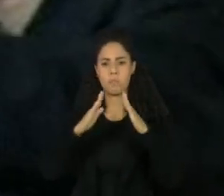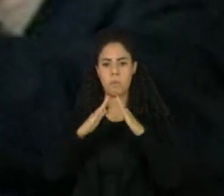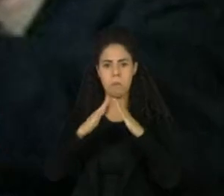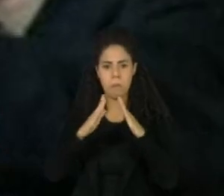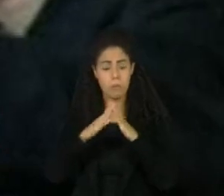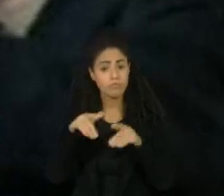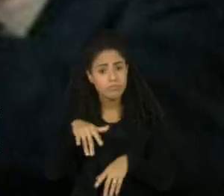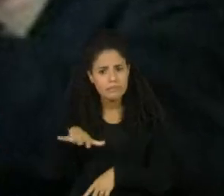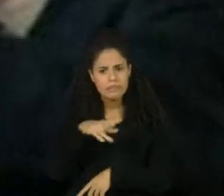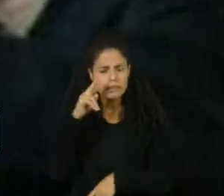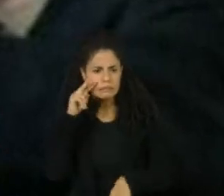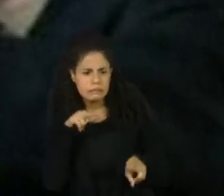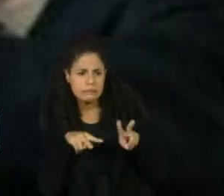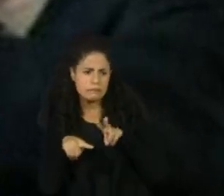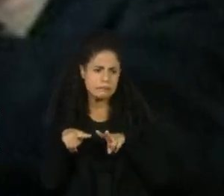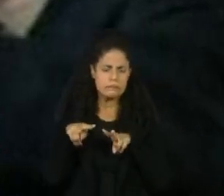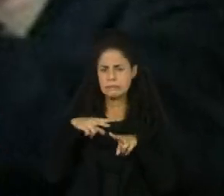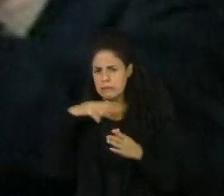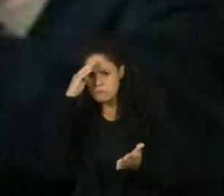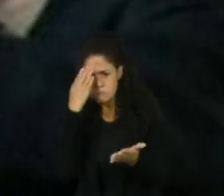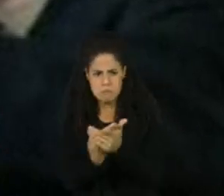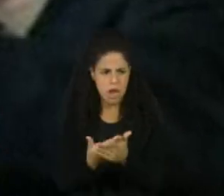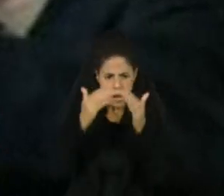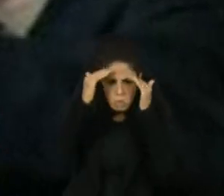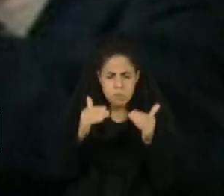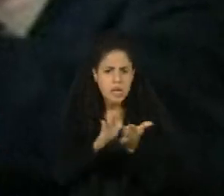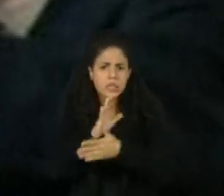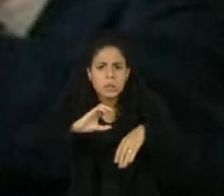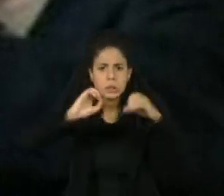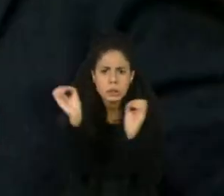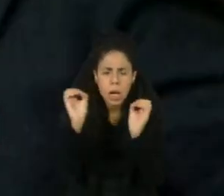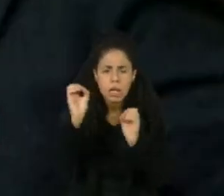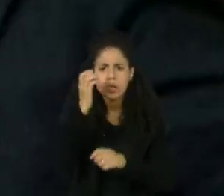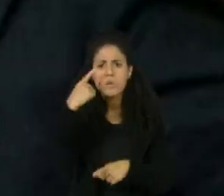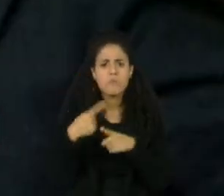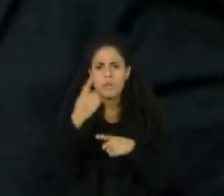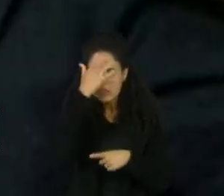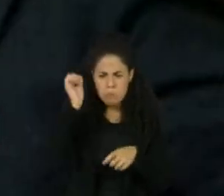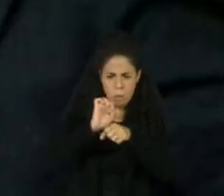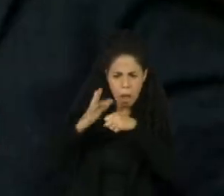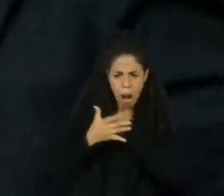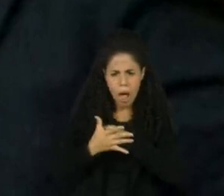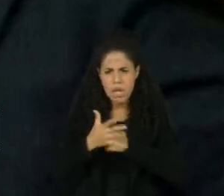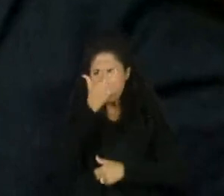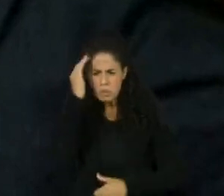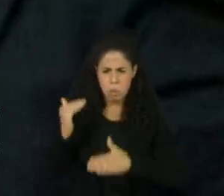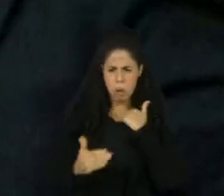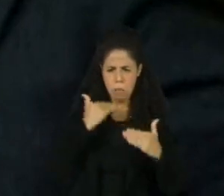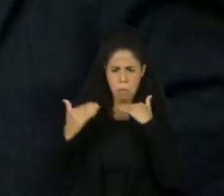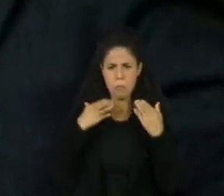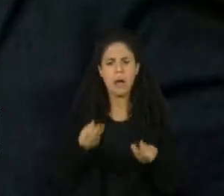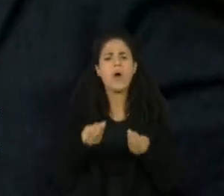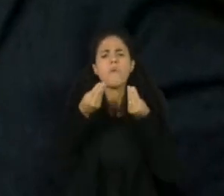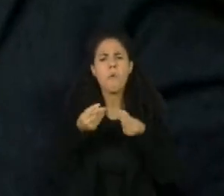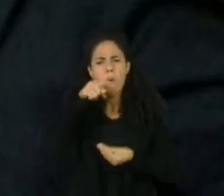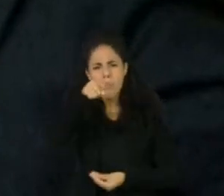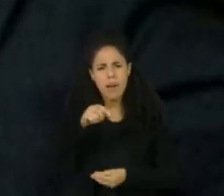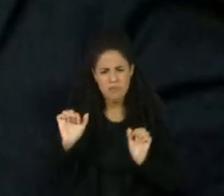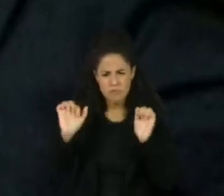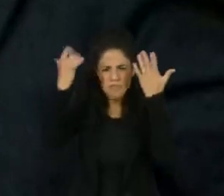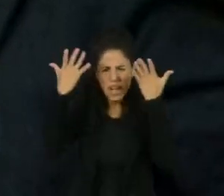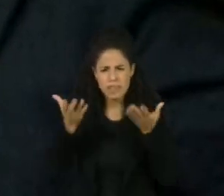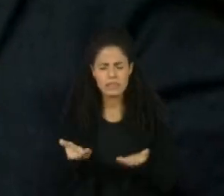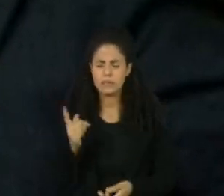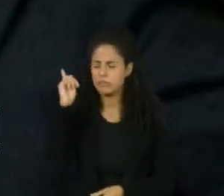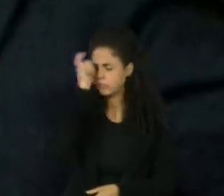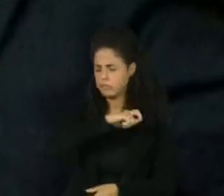mal. A população se sentiu desrespeitada no momento em que muitos choravam a morte de familiares e eram obrigados pelo próprio governo a respeitarem